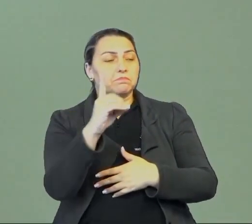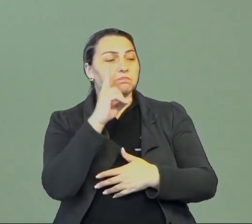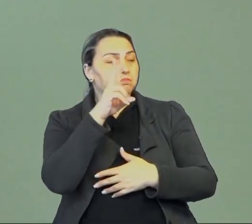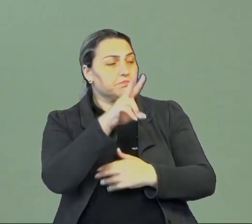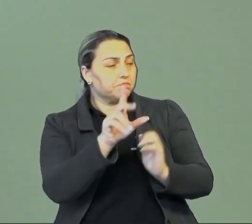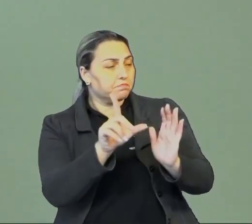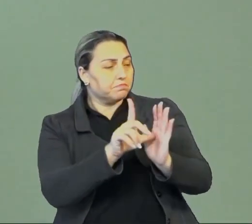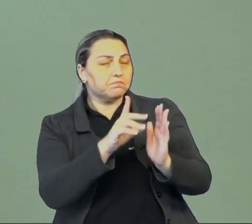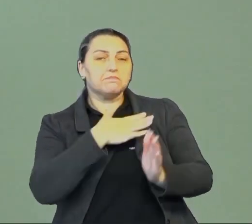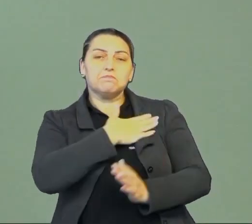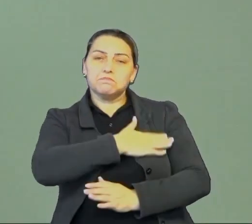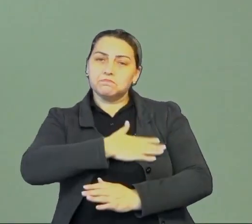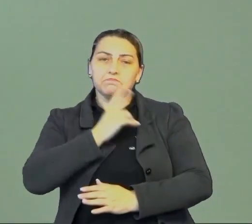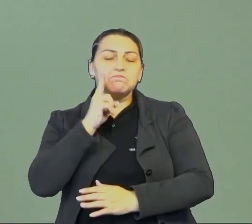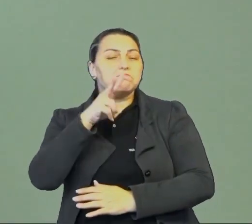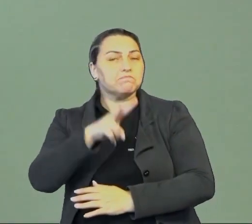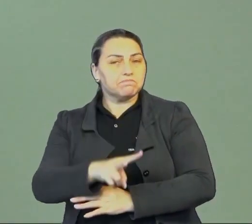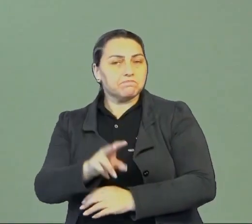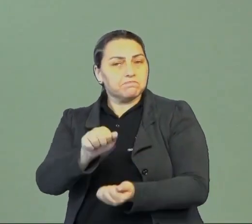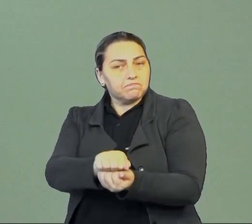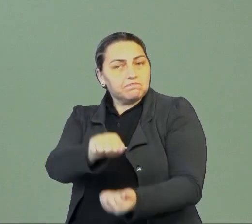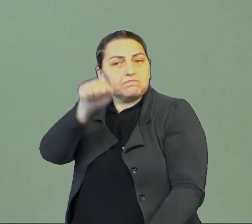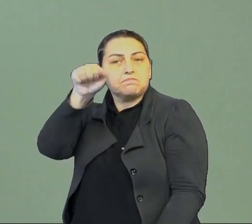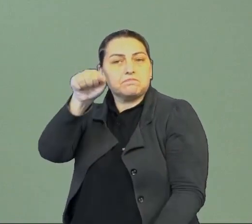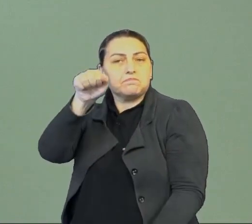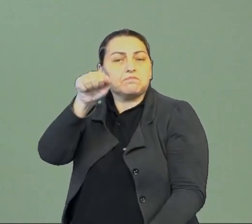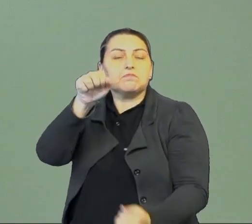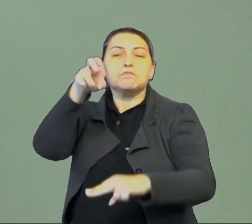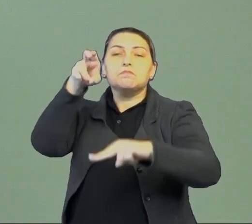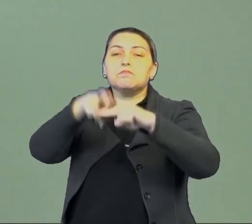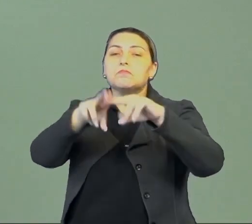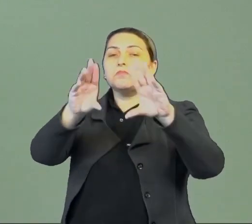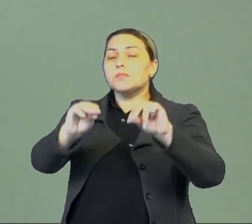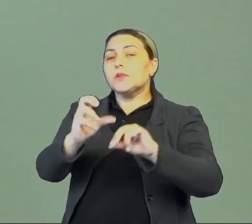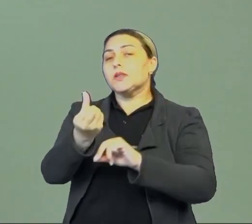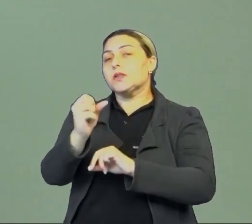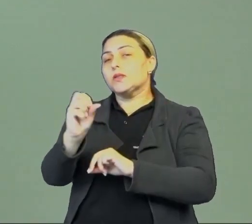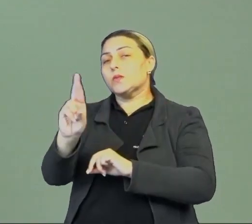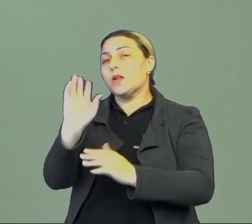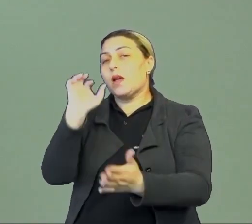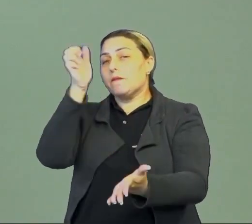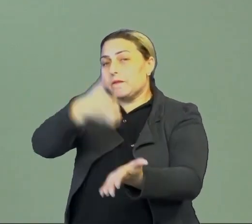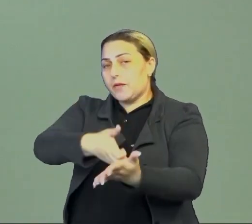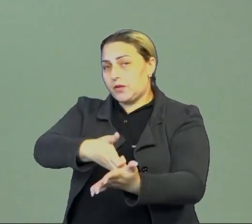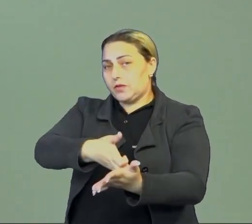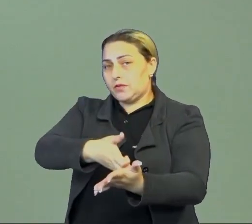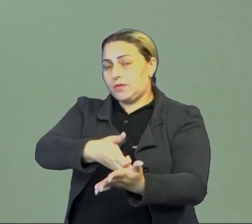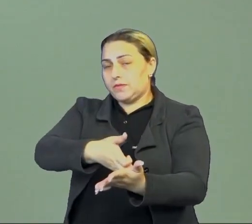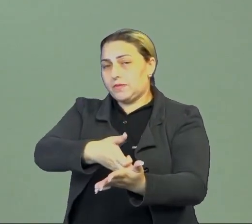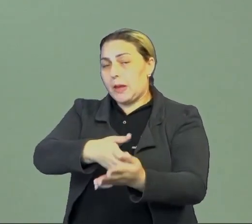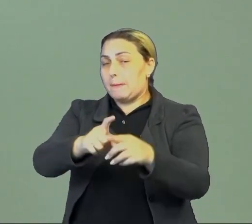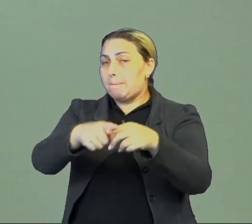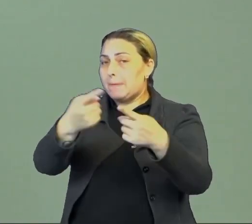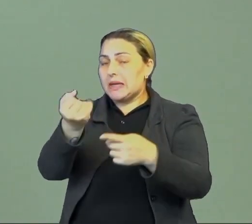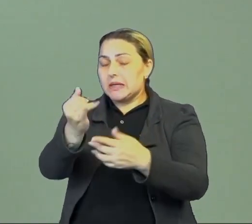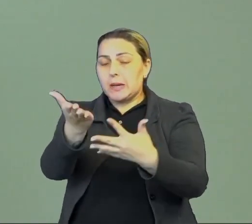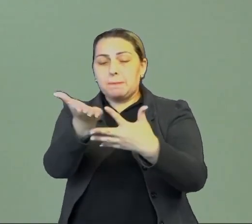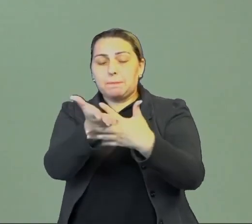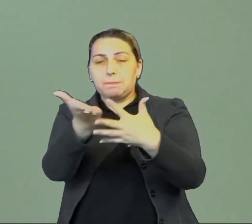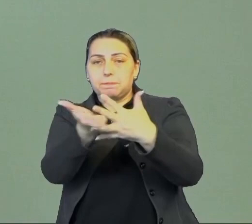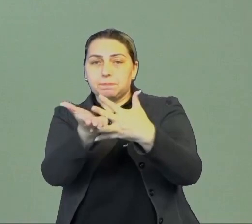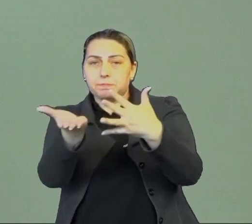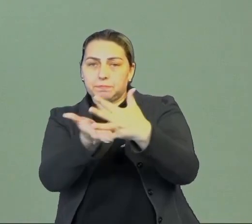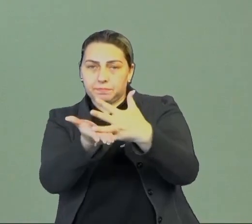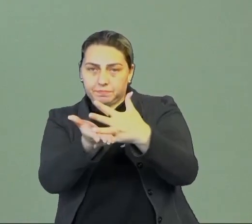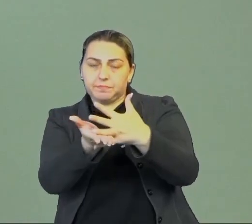E aí ela viu que tinha no cartaz assim o sofá era 650 à vista mas se ela fosse